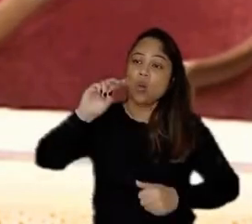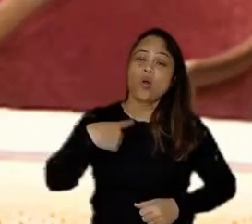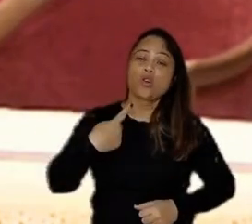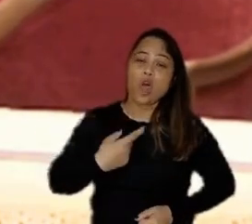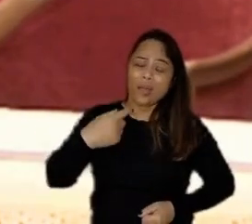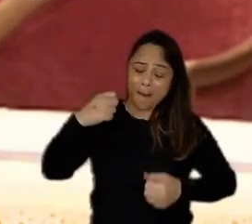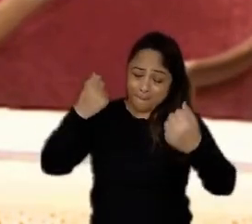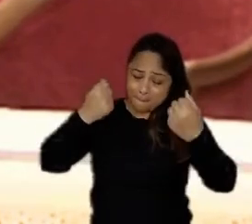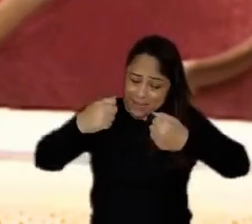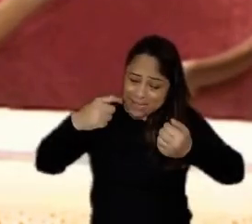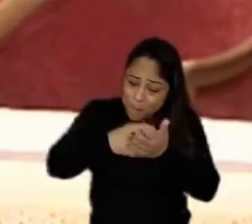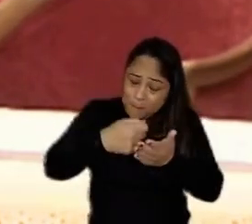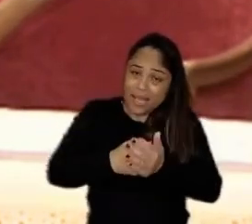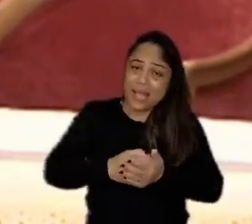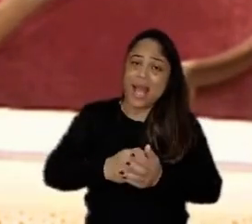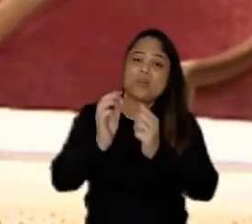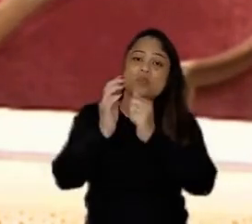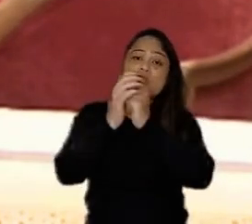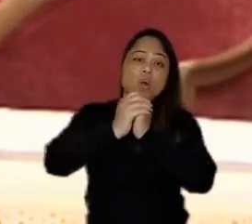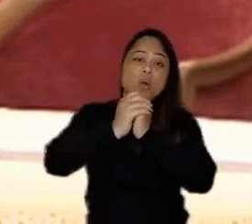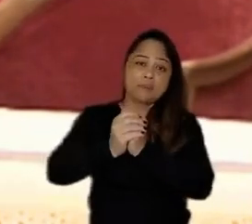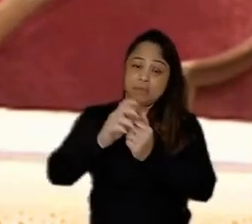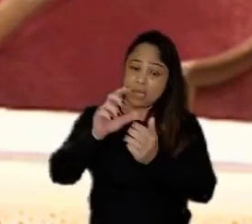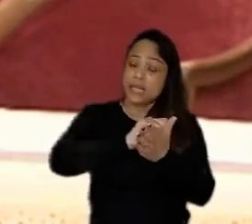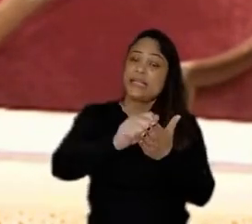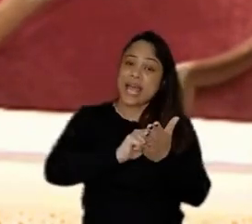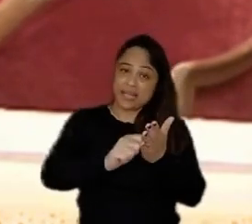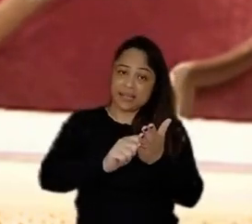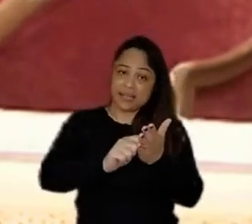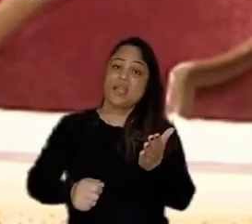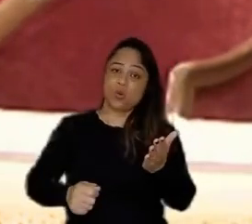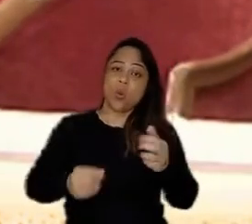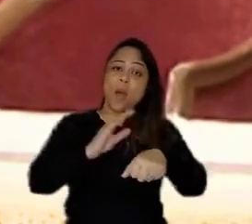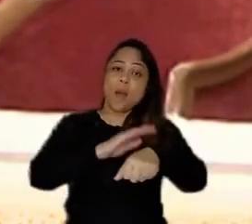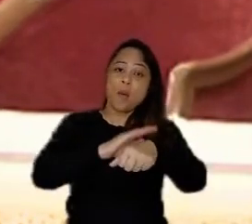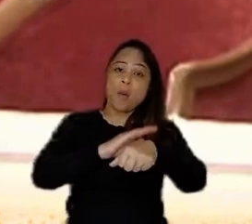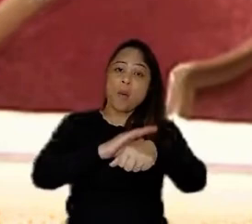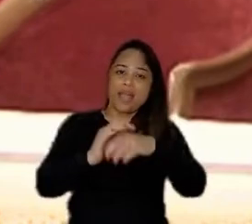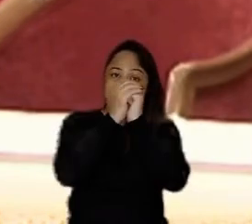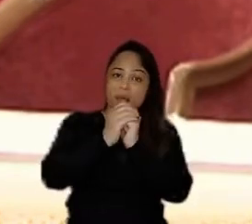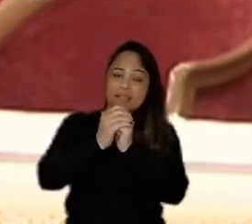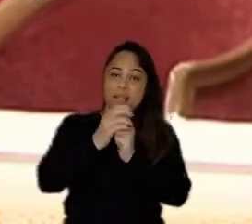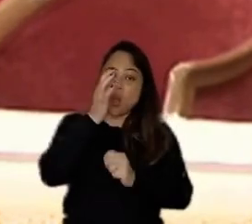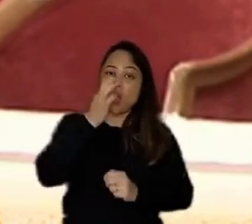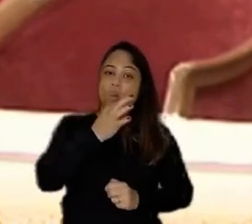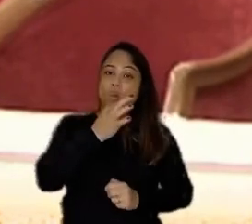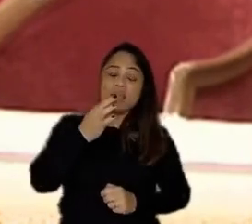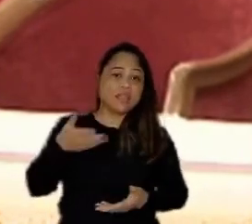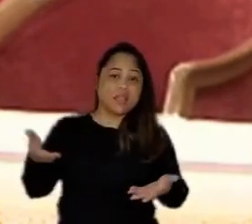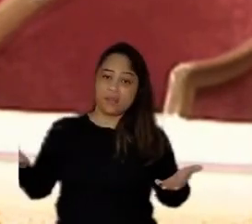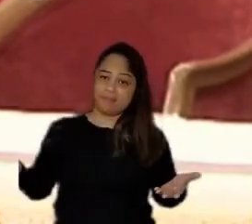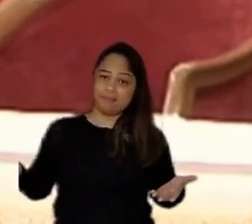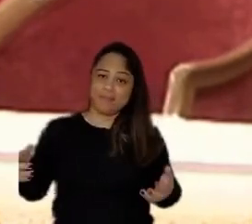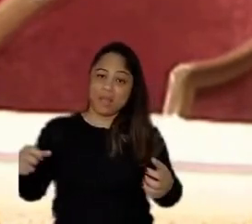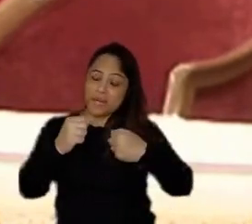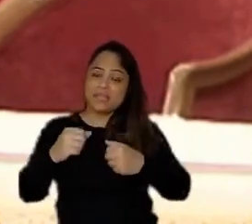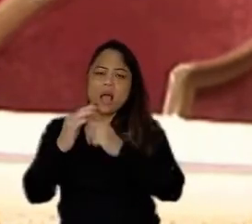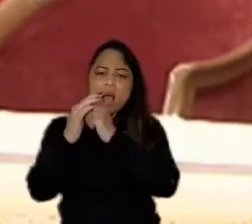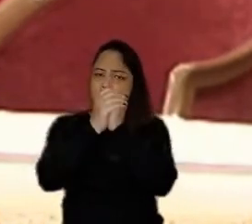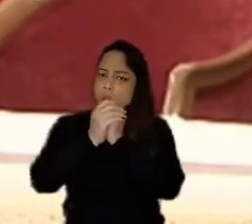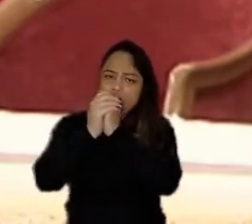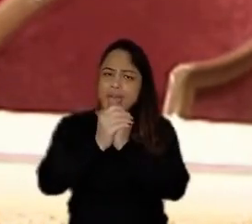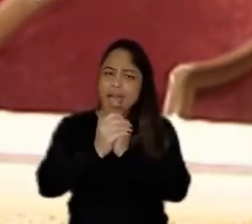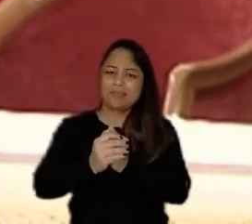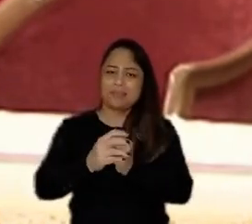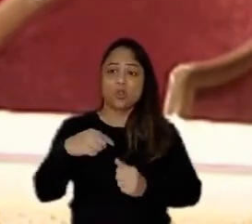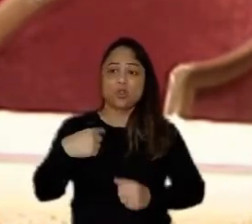orar. Está escrito, na bênção do Santíssimo, está escrito que a gente tem que orar por quem pediu, e aqueles que a gente é obrigado. São